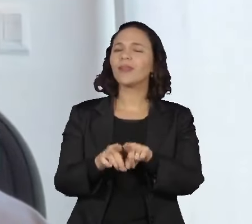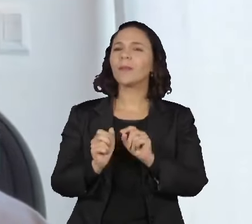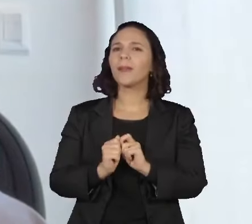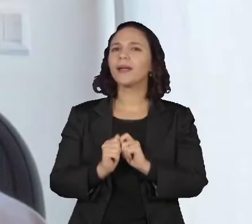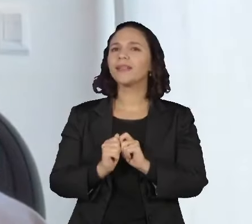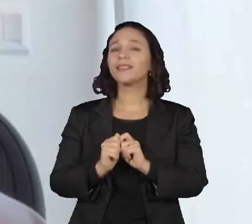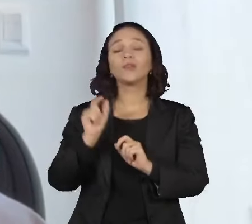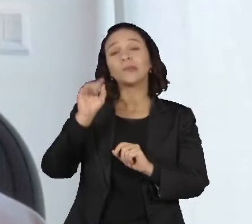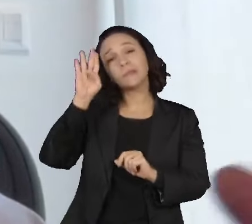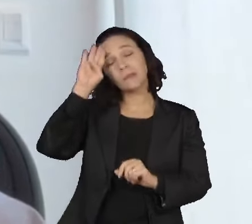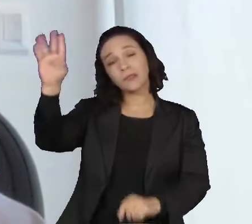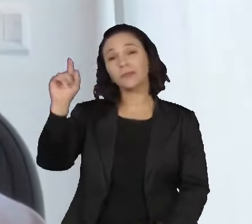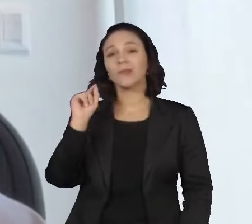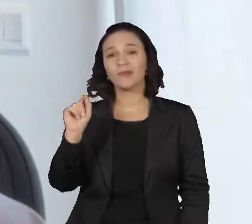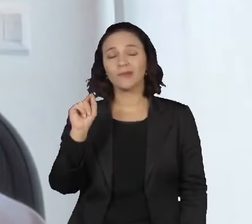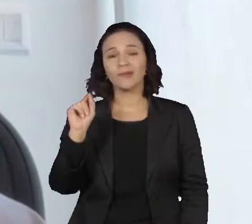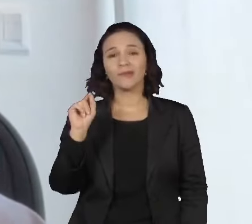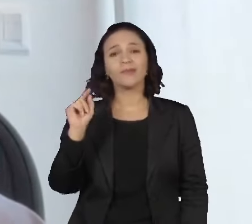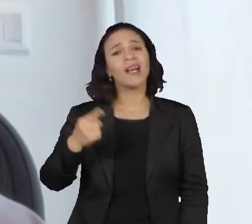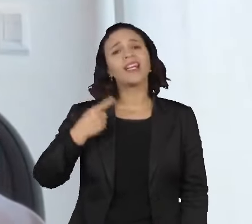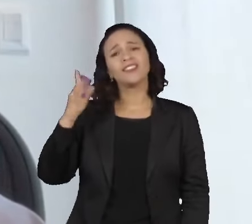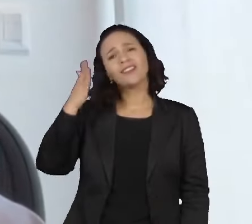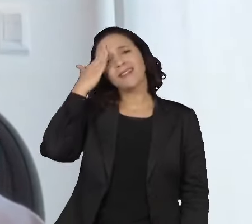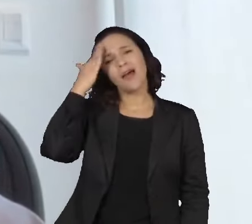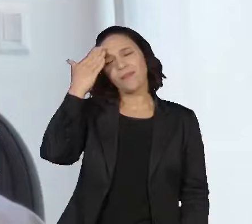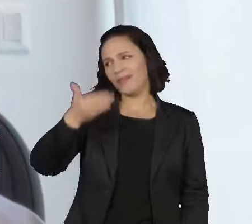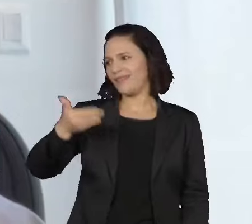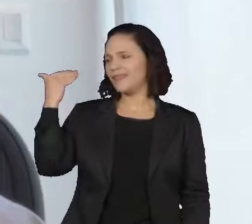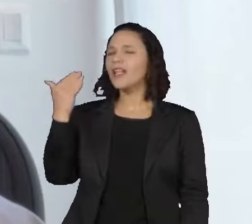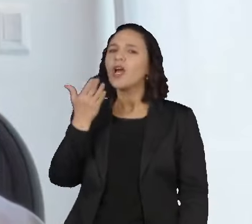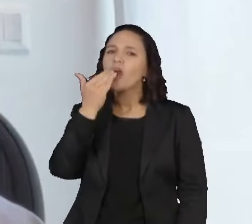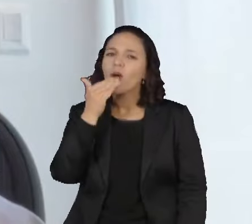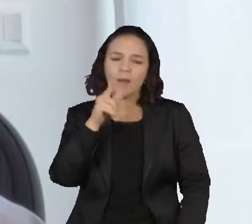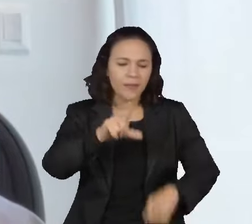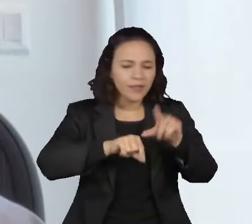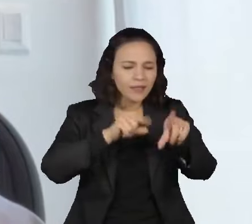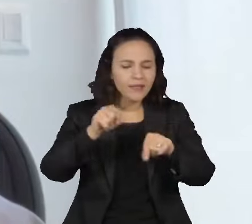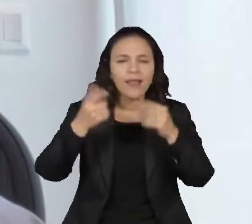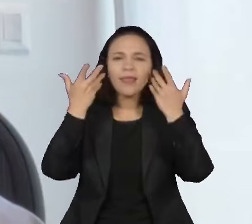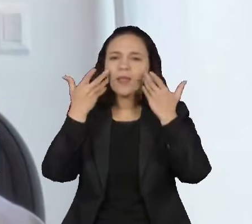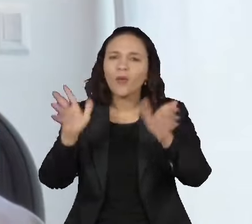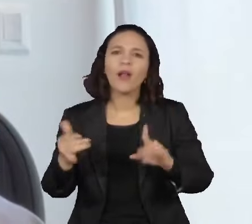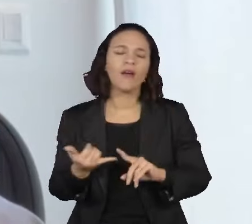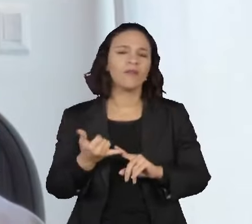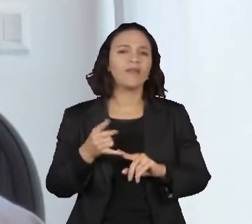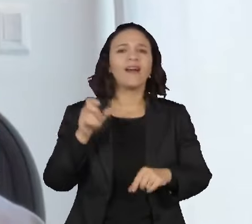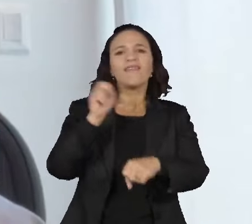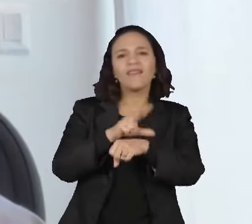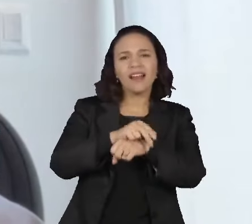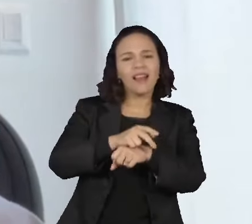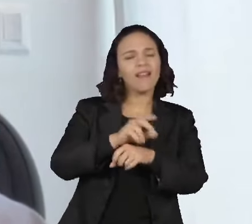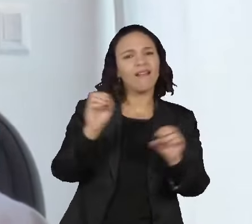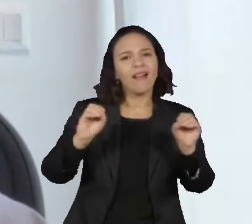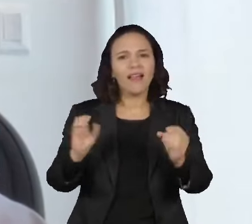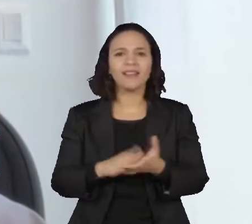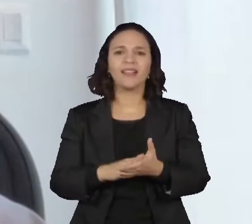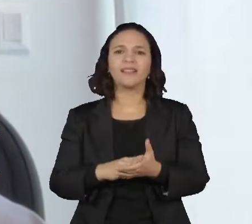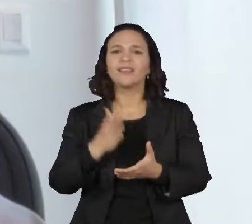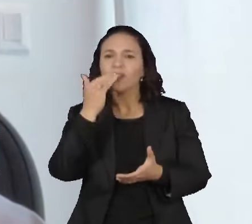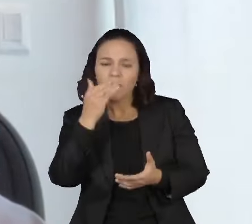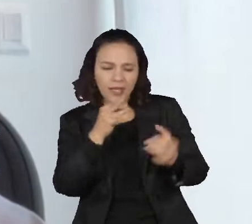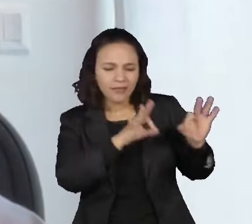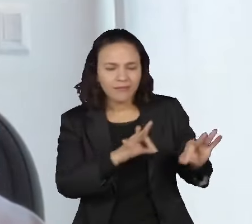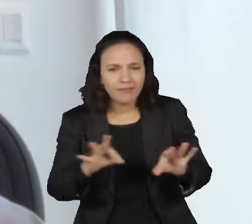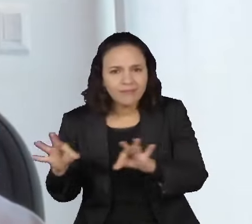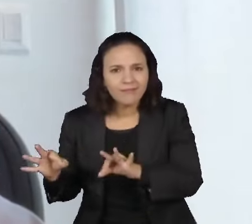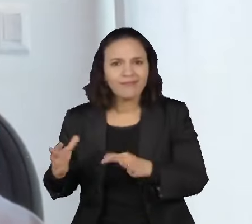A coisa toda é que a gente sempre soube disso, né? Você se alimentar com coisas naturais, sem agrotóxicos, com grãos, enfim,